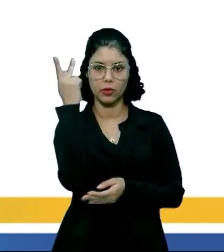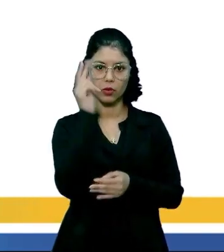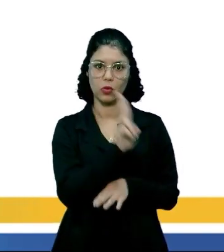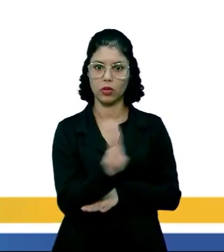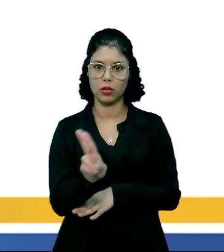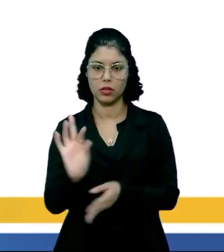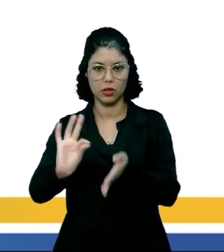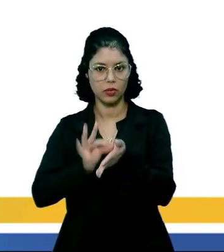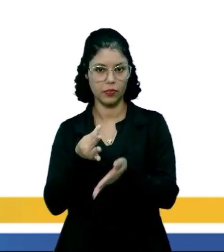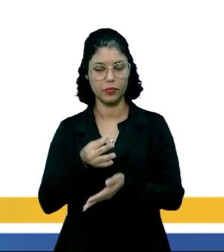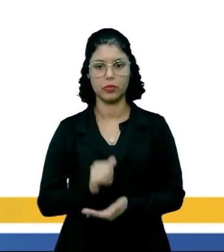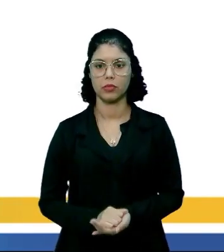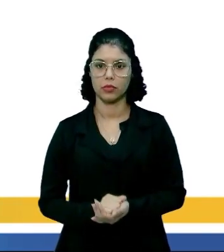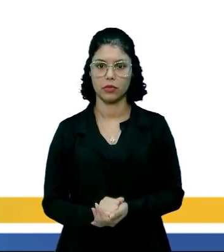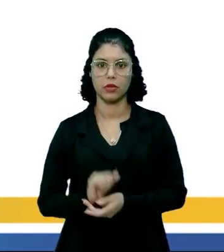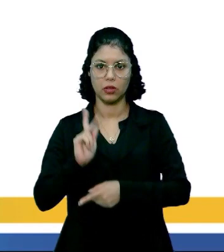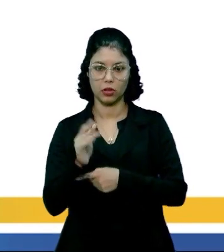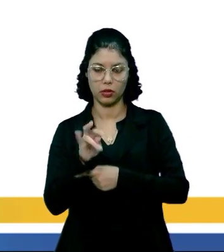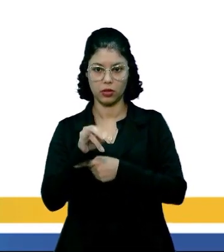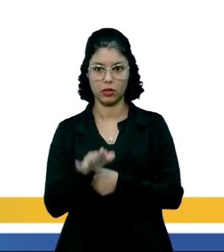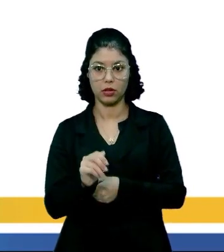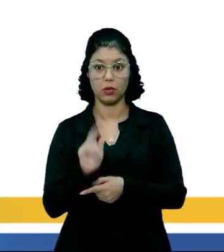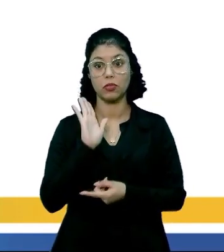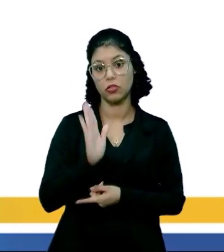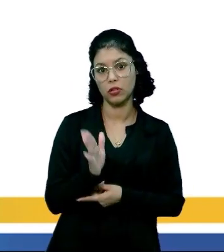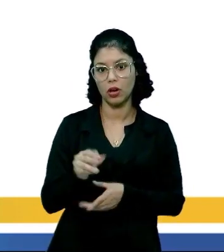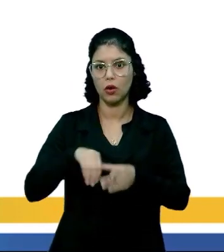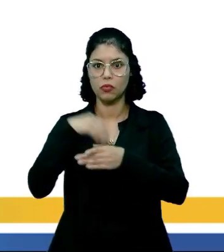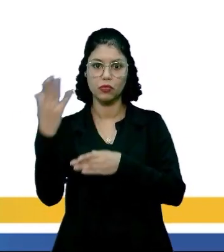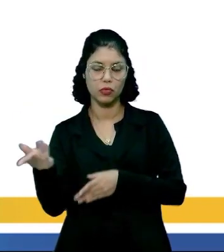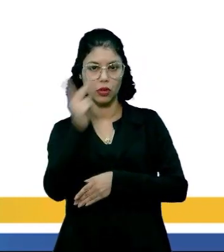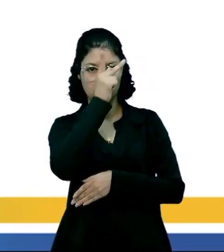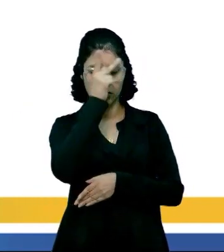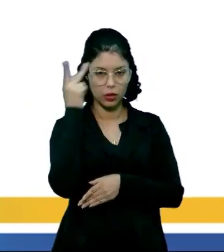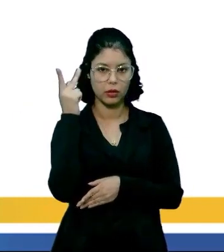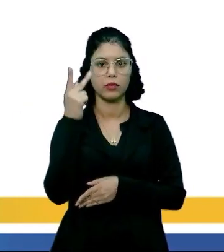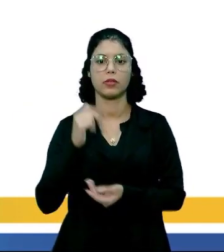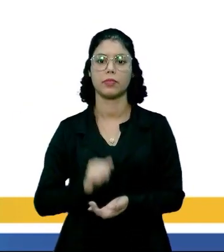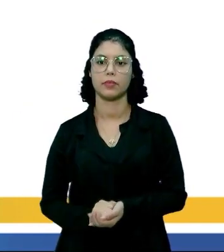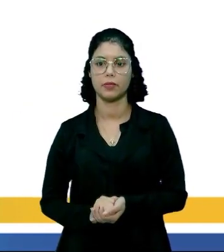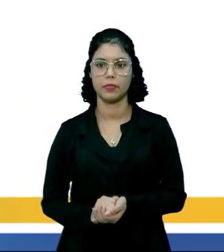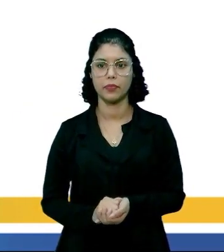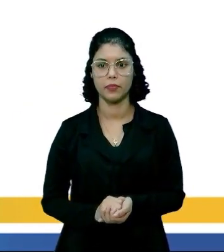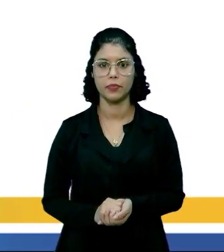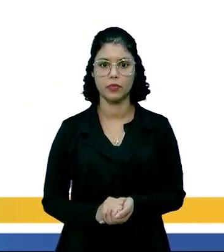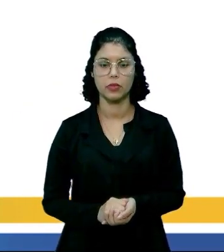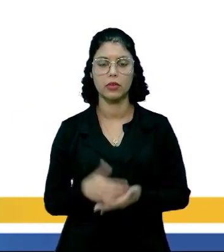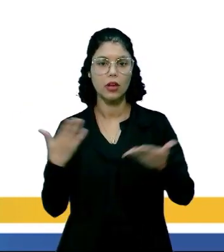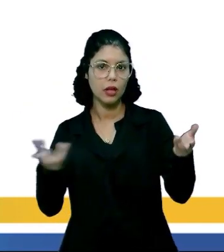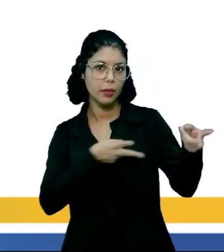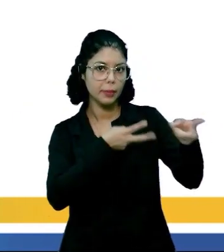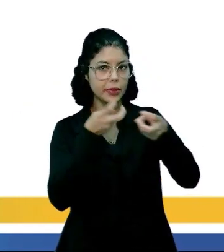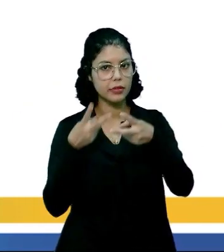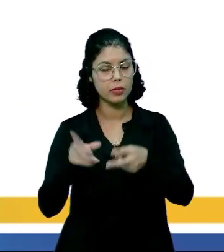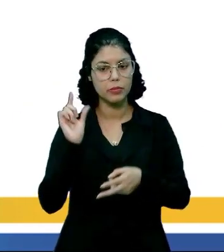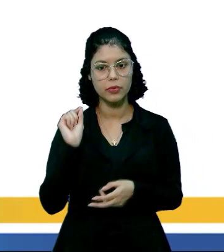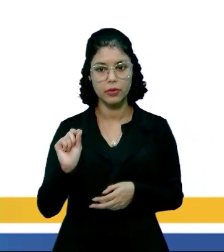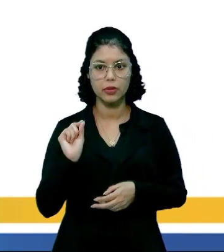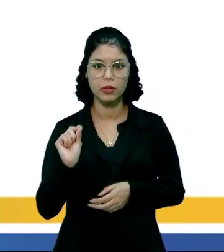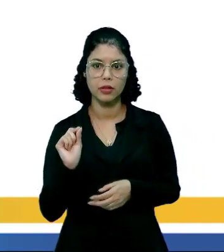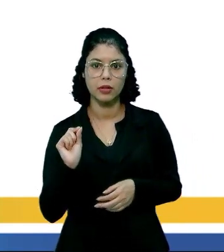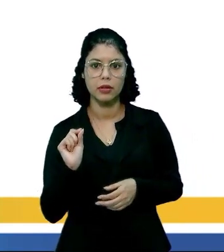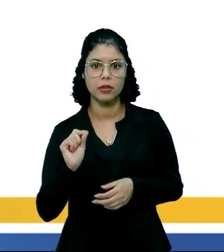no nome que assina. A heterônima é do autor fora da sua pessoa. Então, observa aqui que